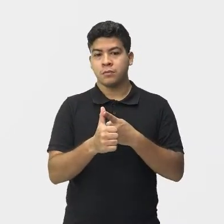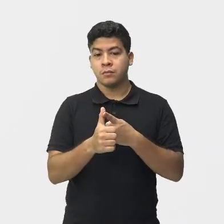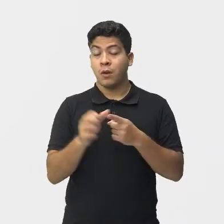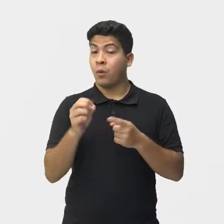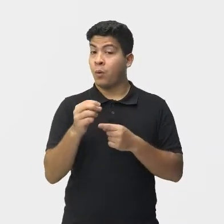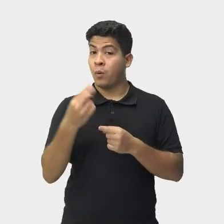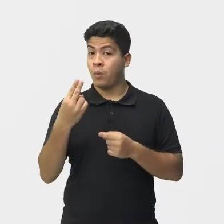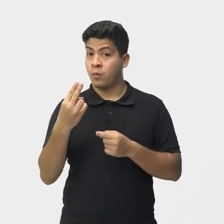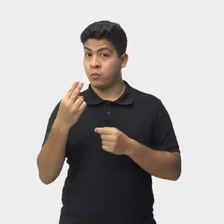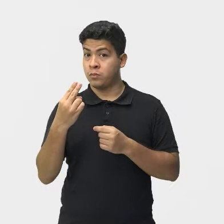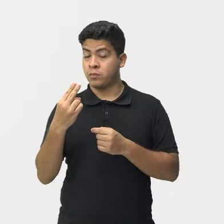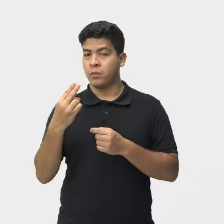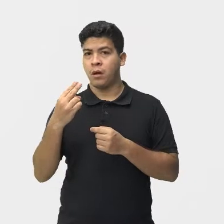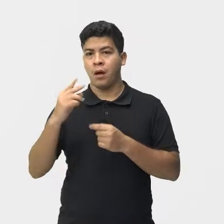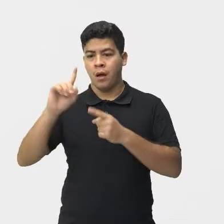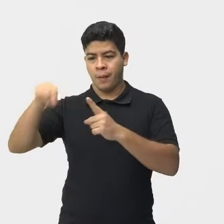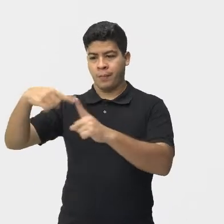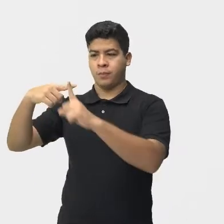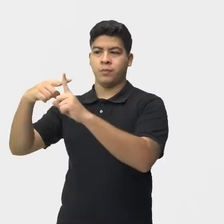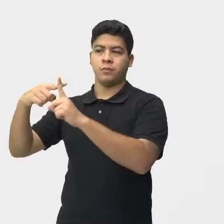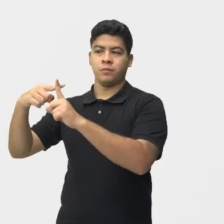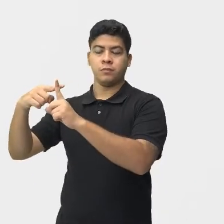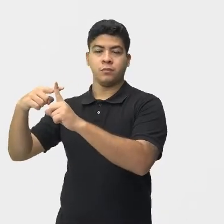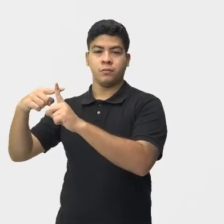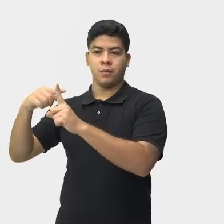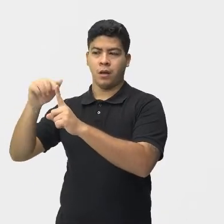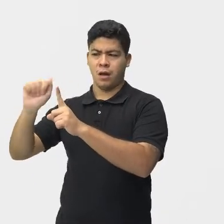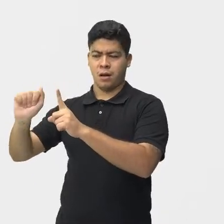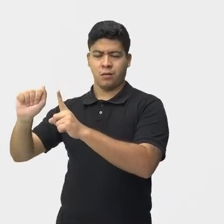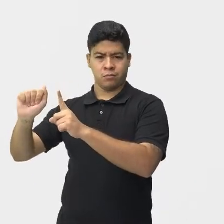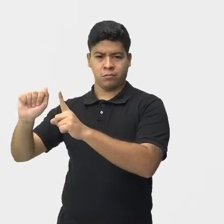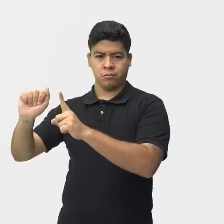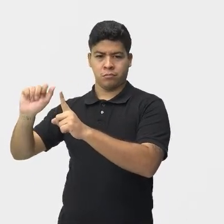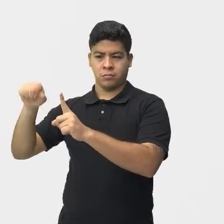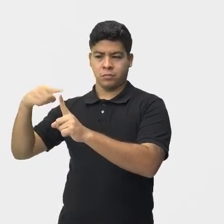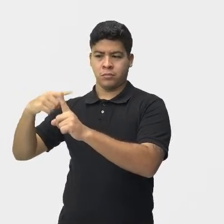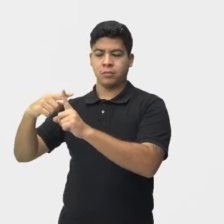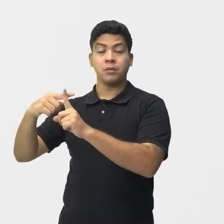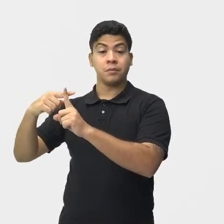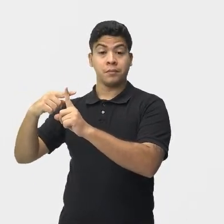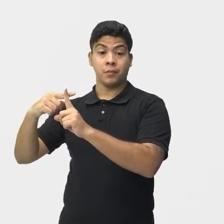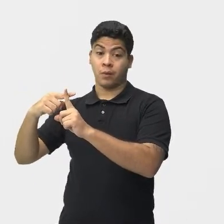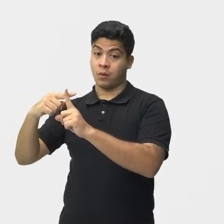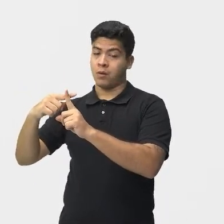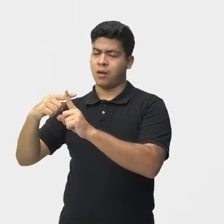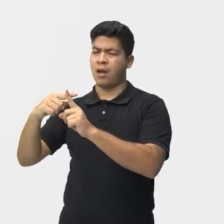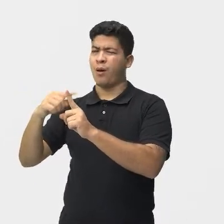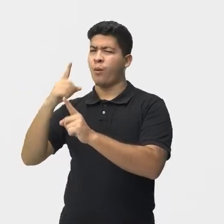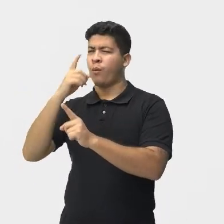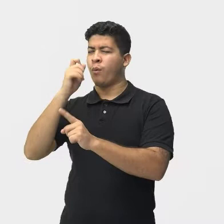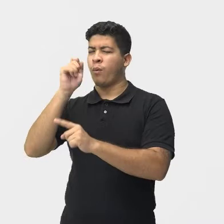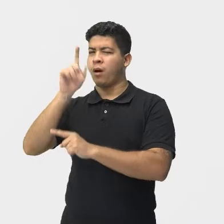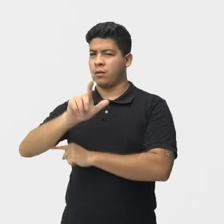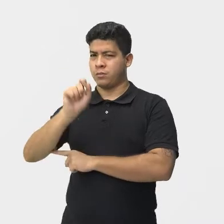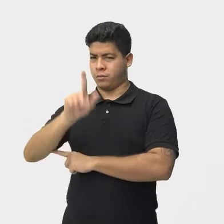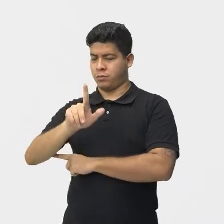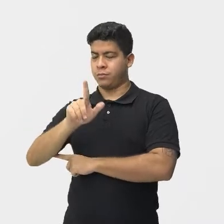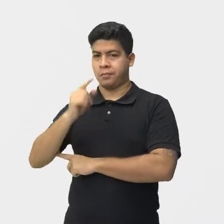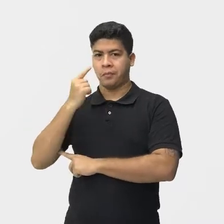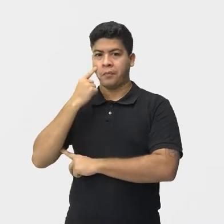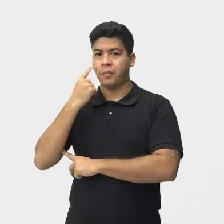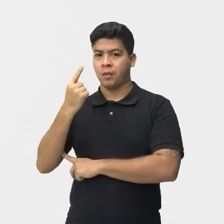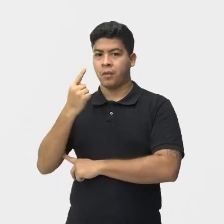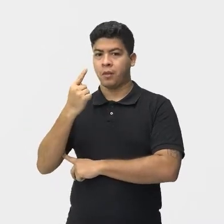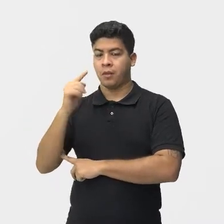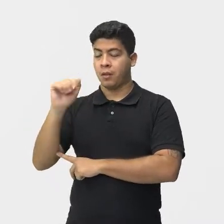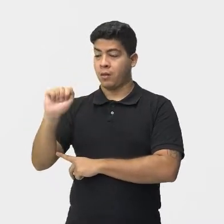a aceleração é um número positivo, e aí está representado aí pela linha azul no gráfico, certo? E aí nós temos o